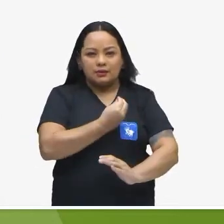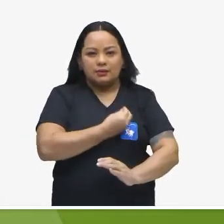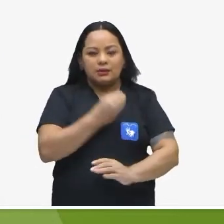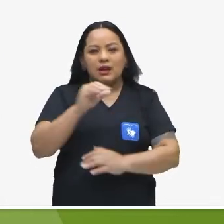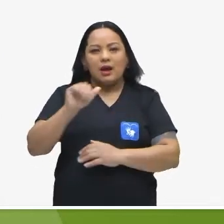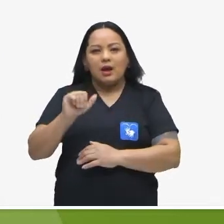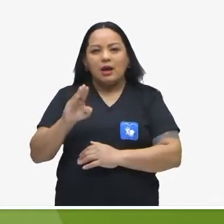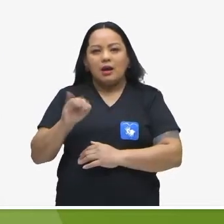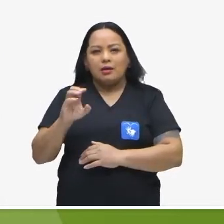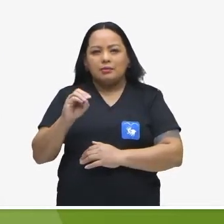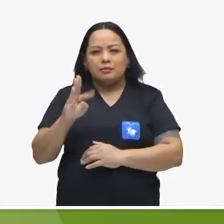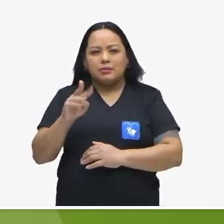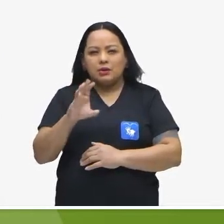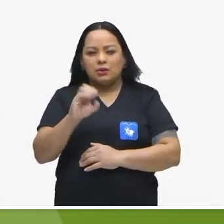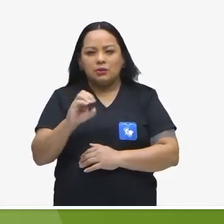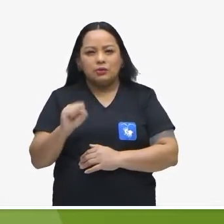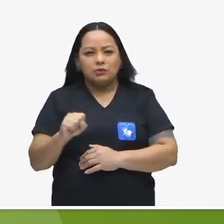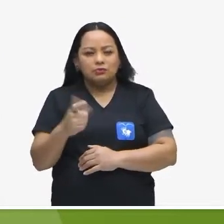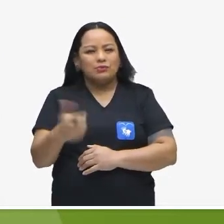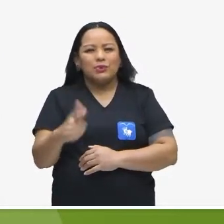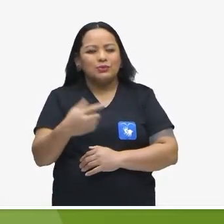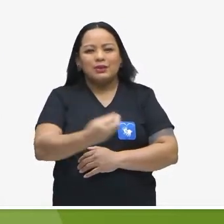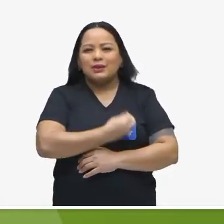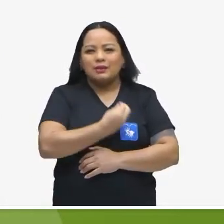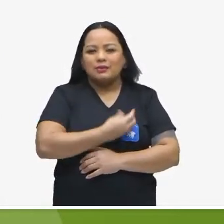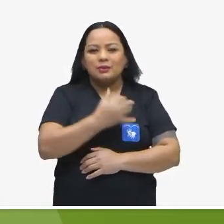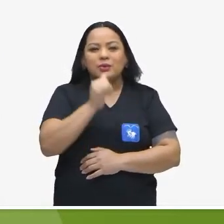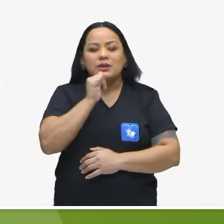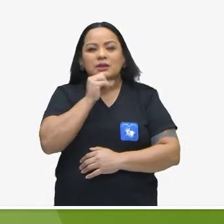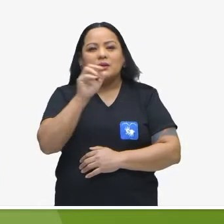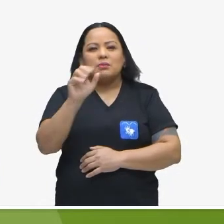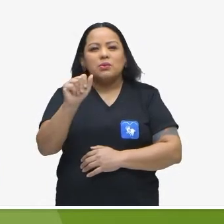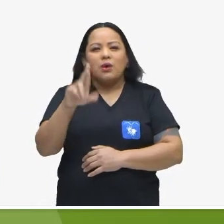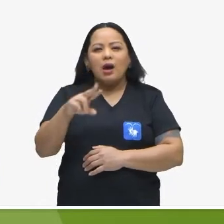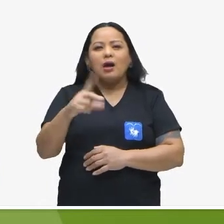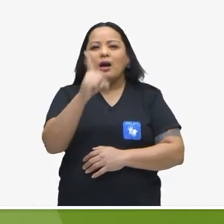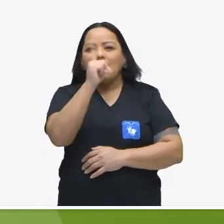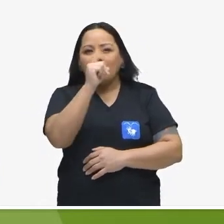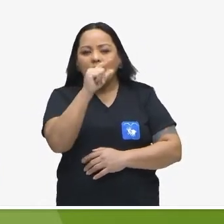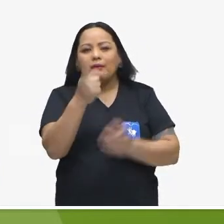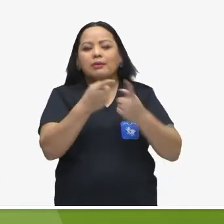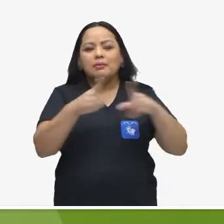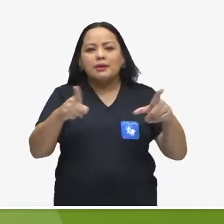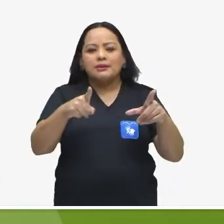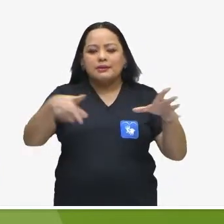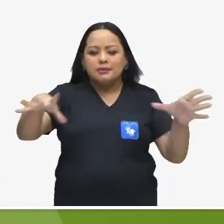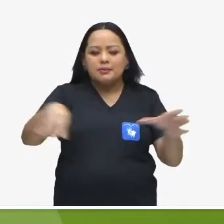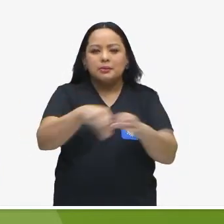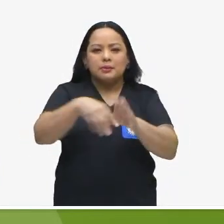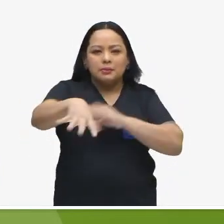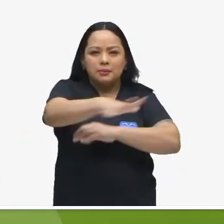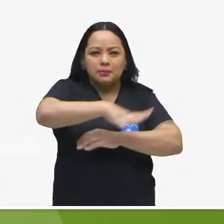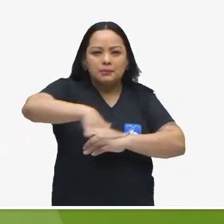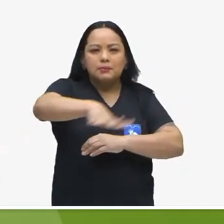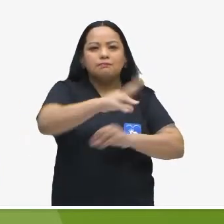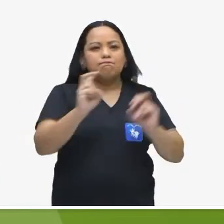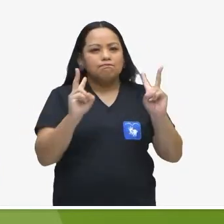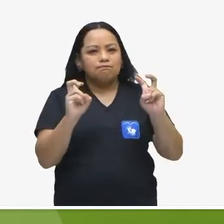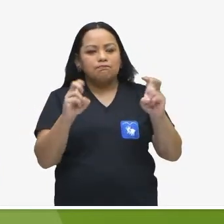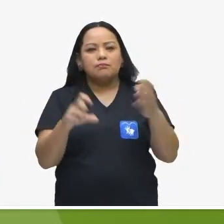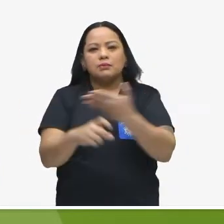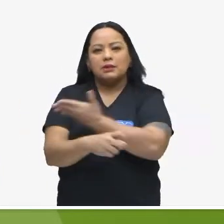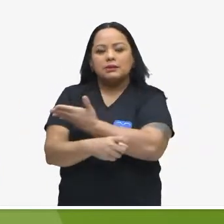abióticos são os fatores que não têm vida, tipo o ar, a água, mas que fazem parte do ecossistema,